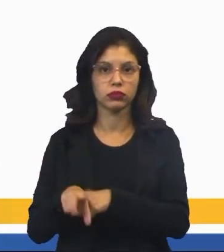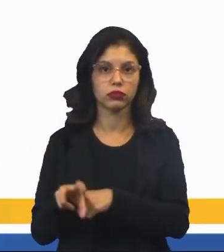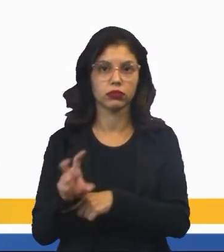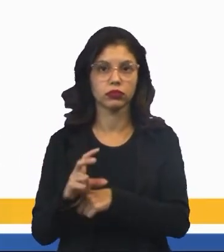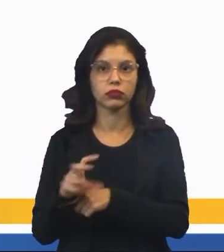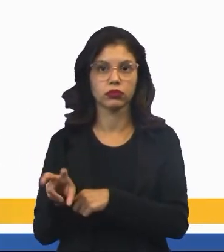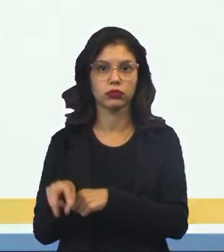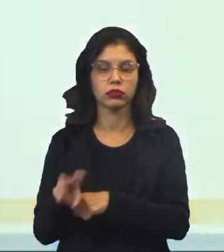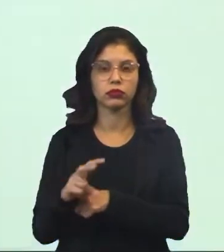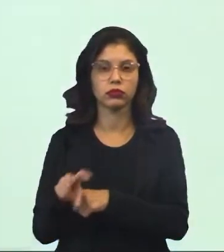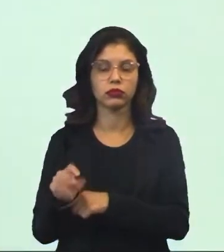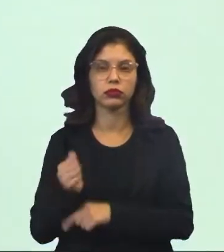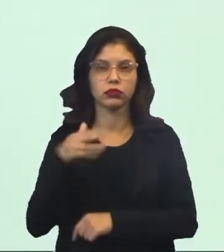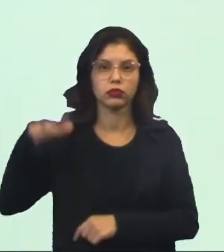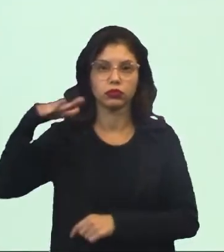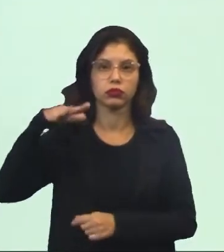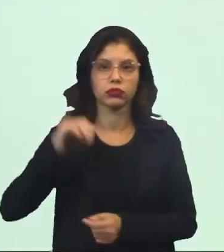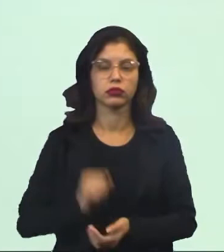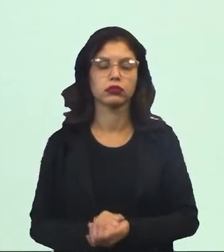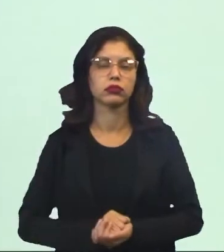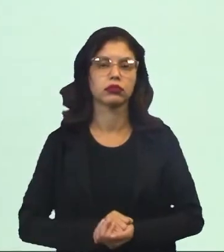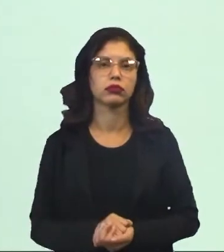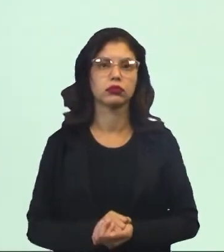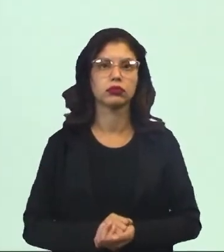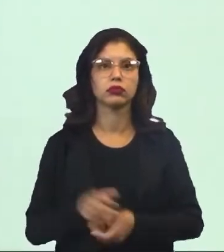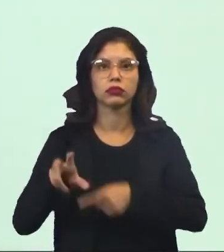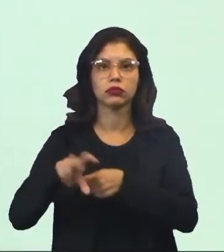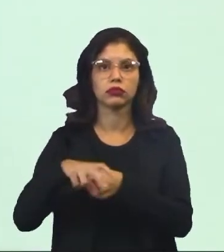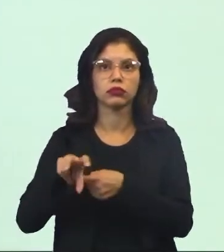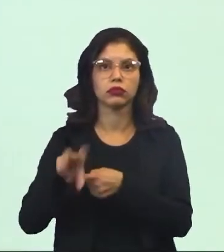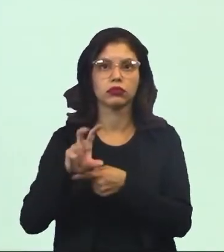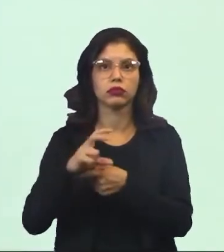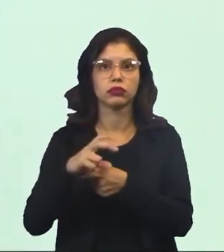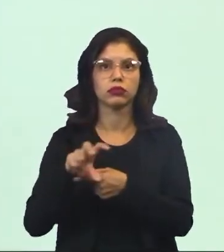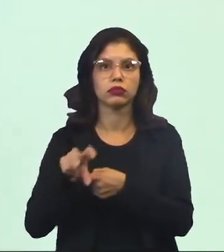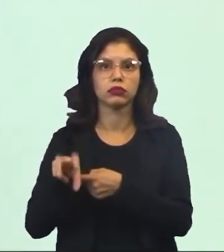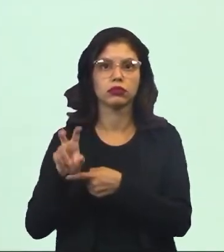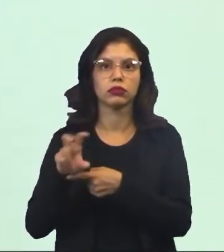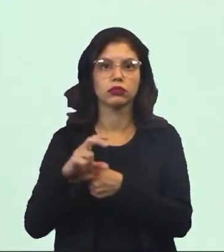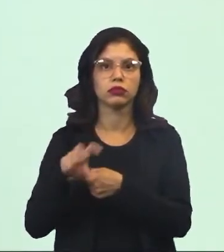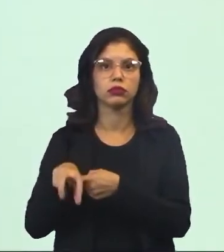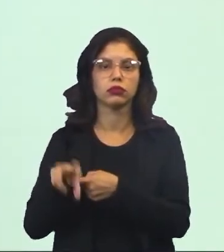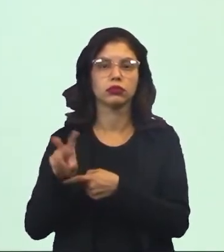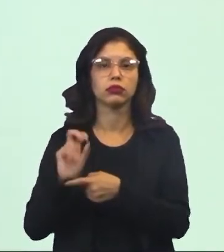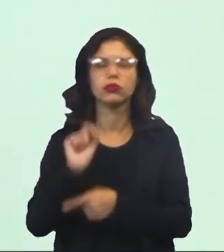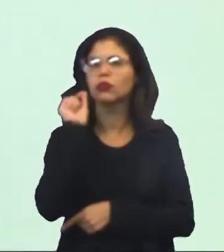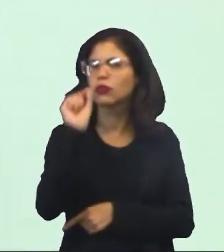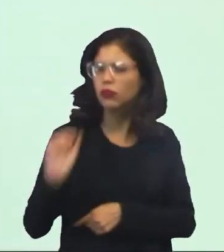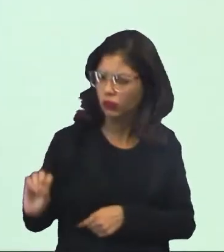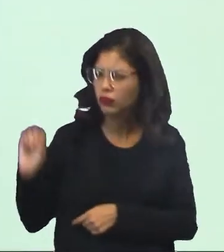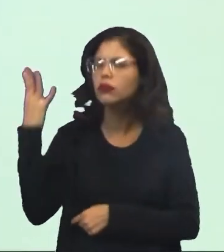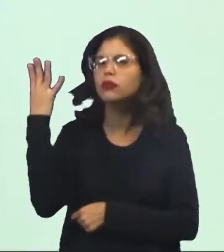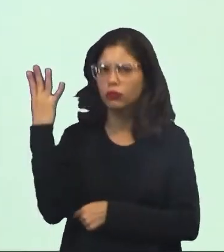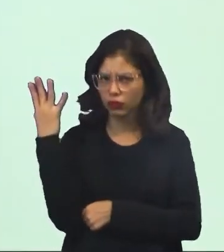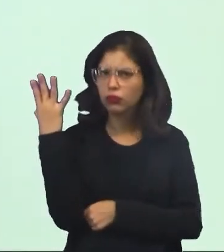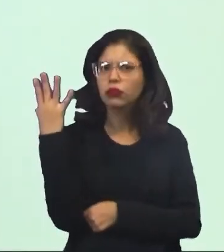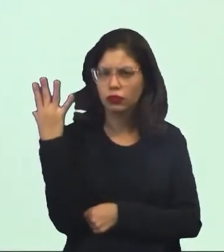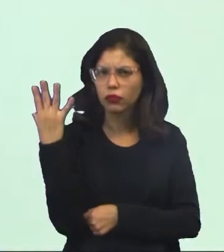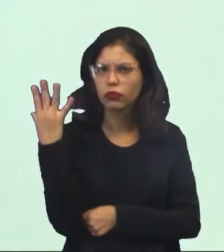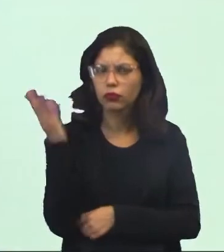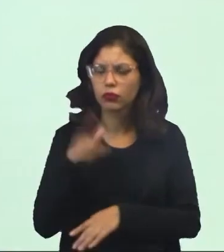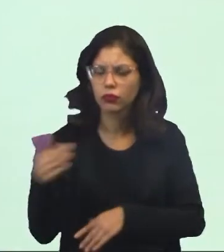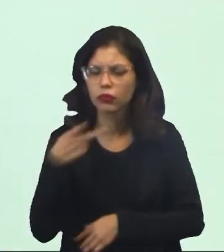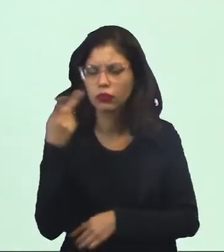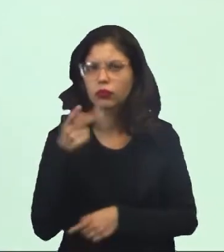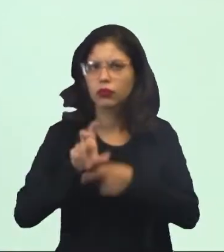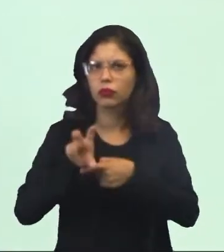mecanização do campo. Bom, turminha, mecanização do campo. O que será que acontece quando nós